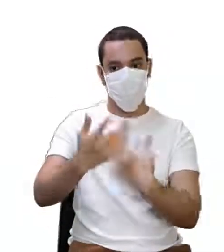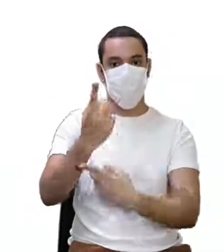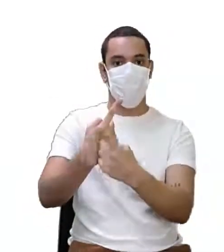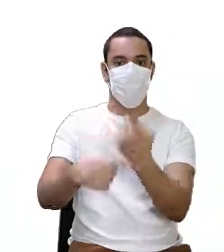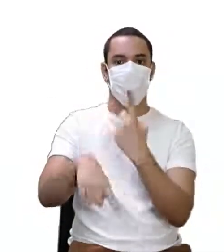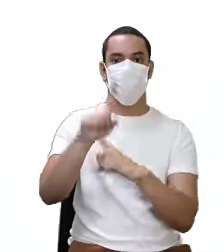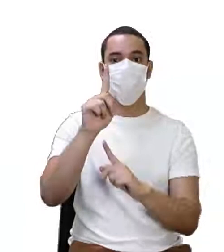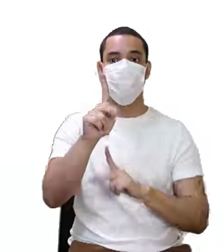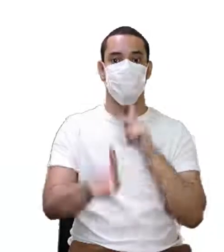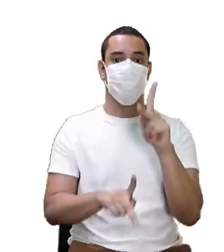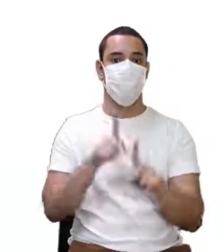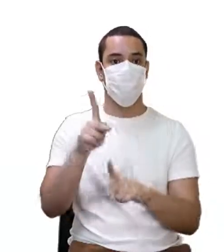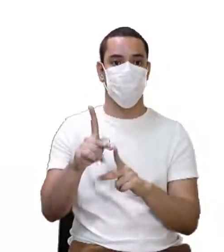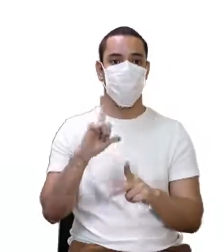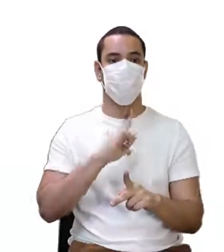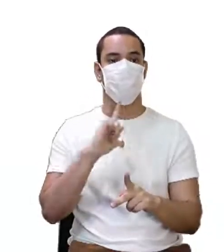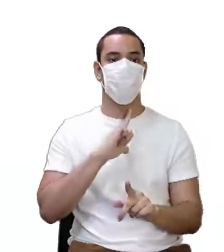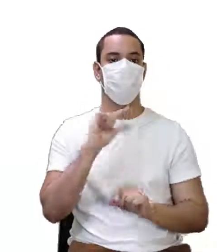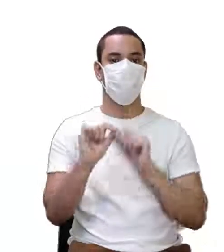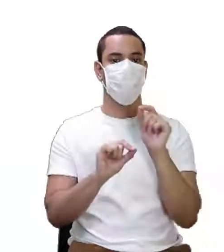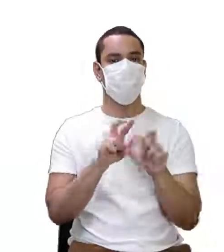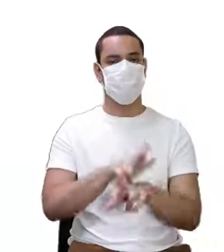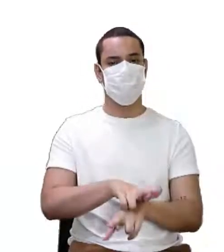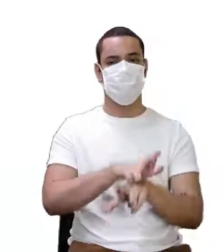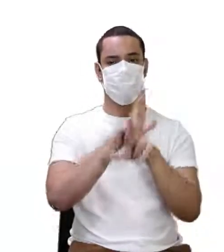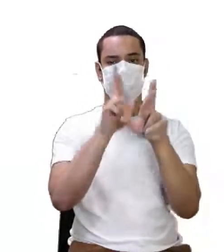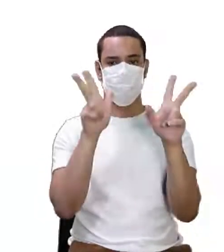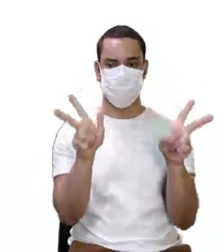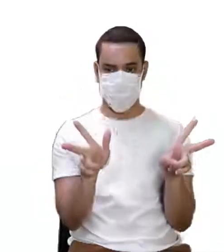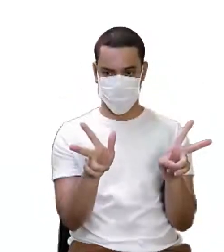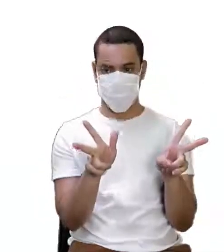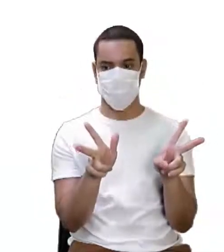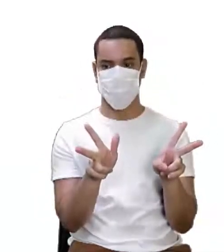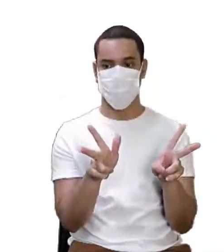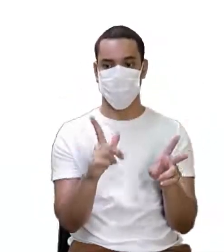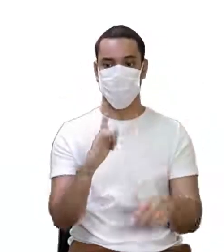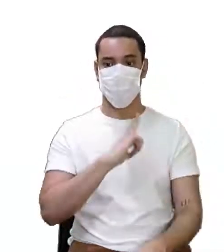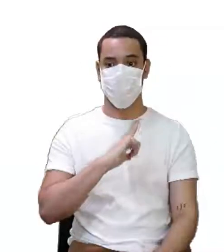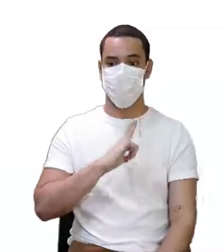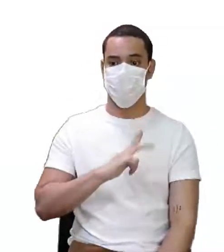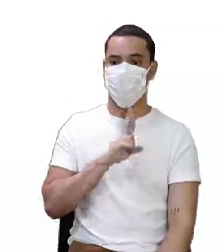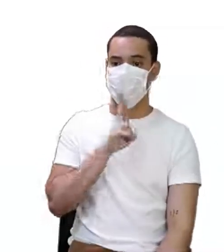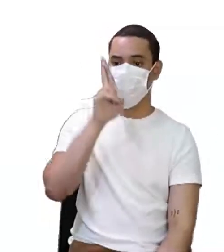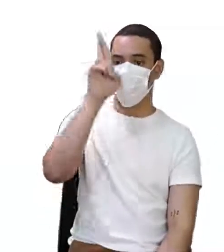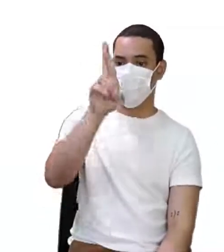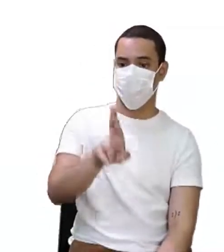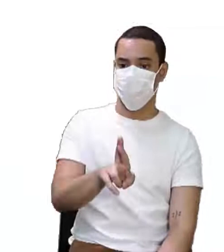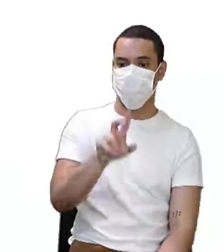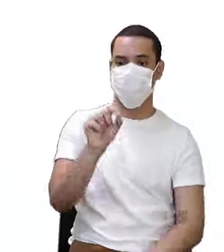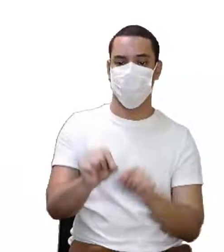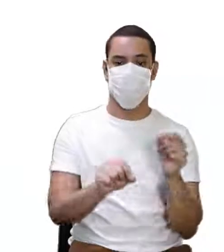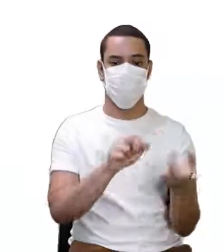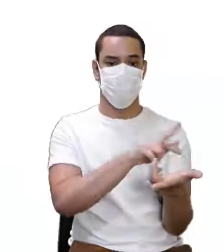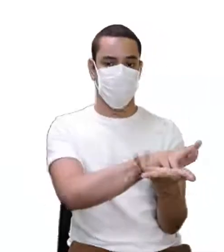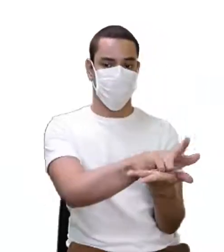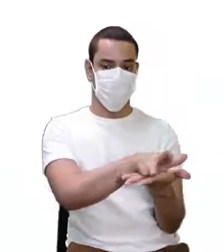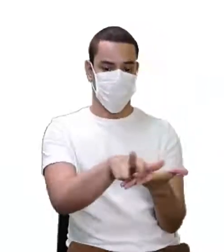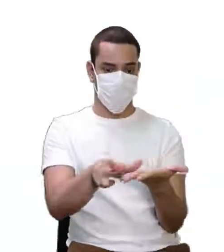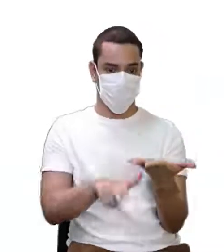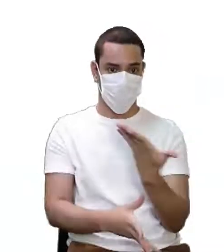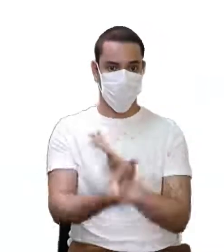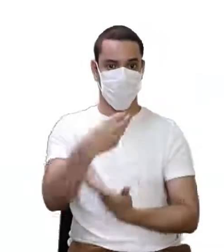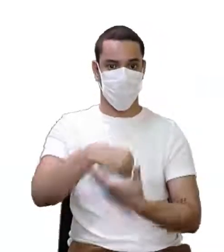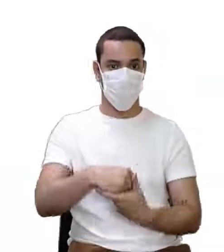as populações passaram por processos de diferenciação que resultou na enorme biodiversidade